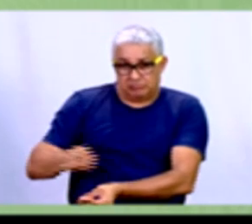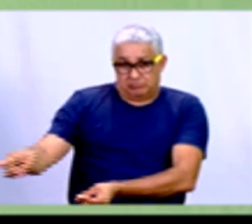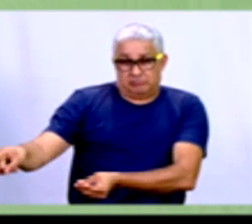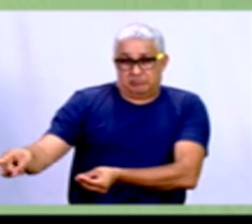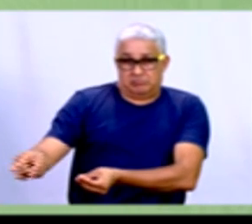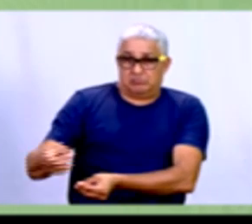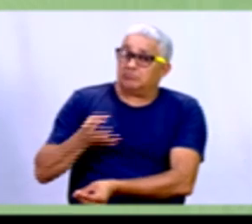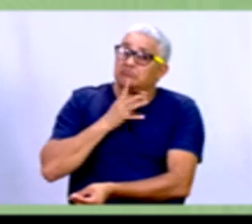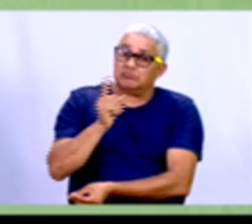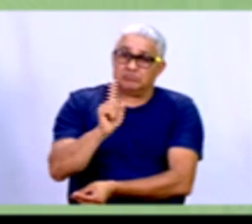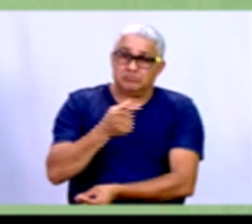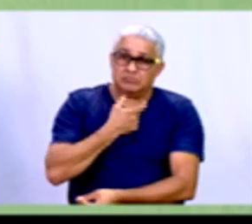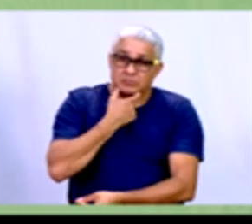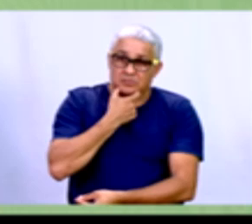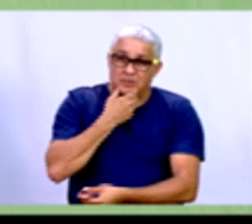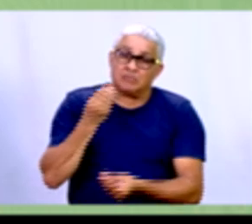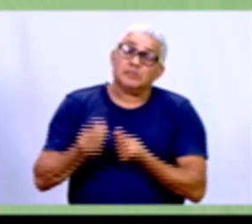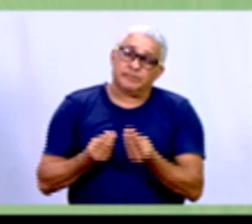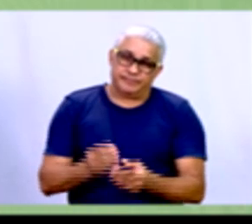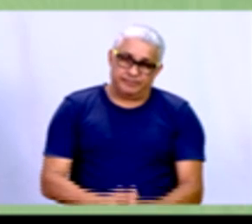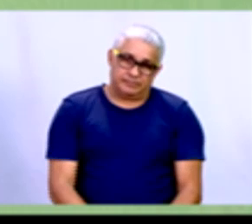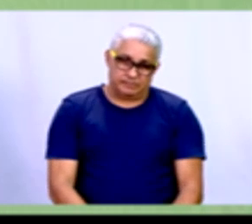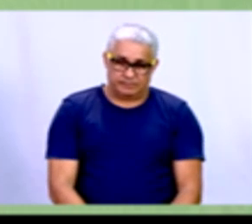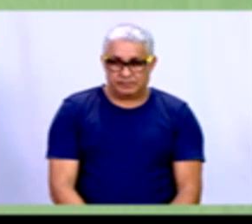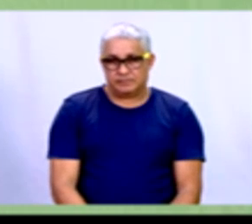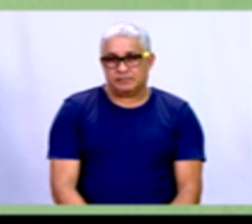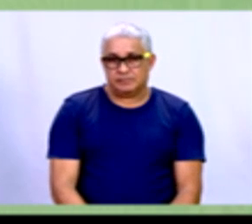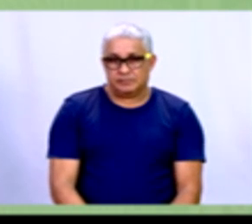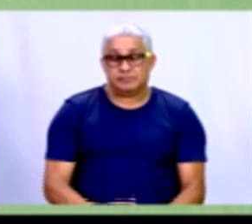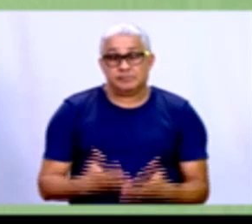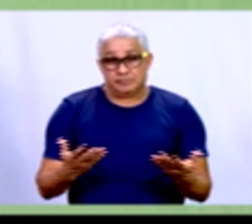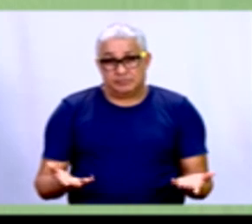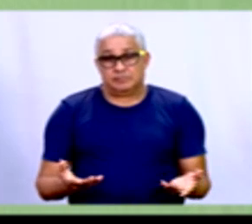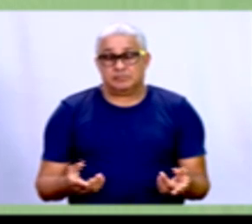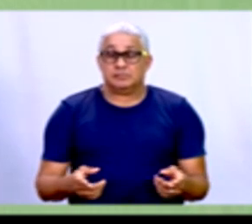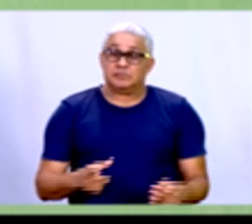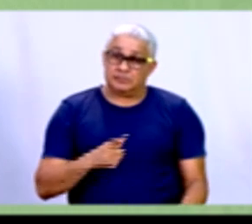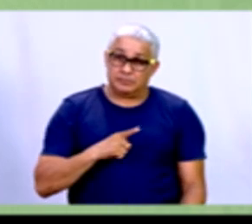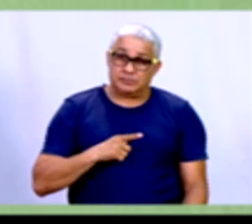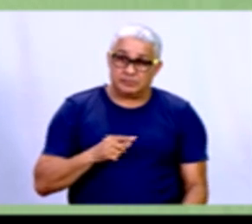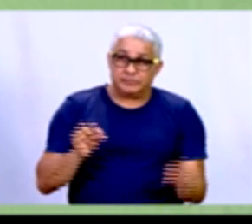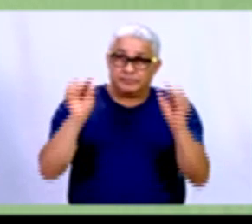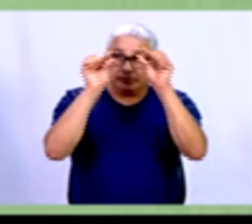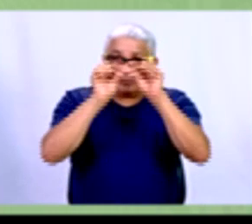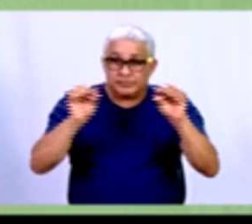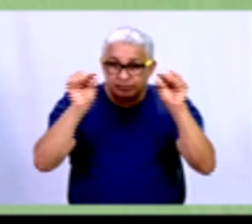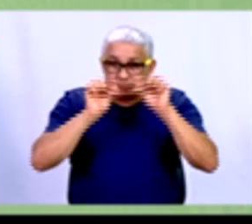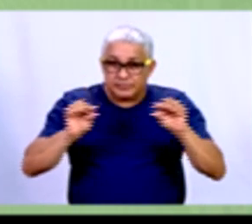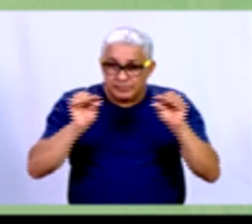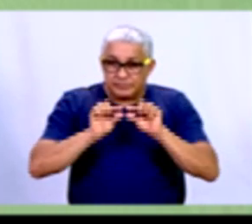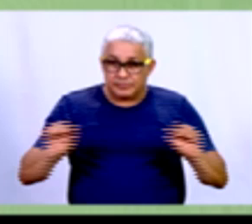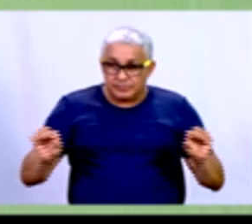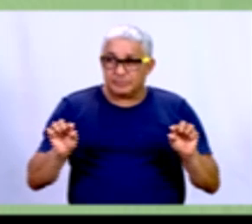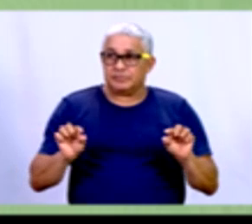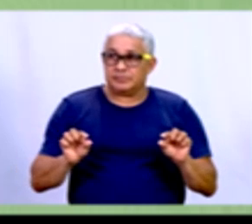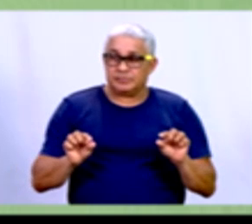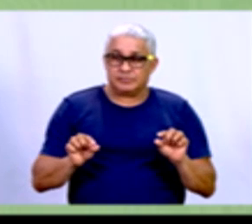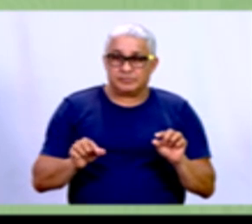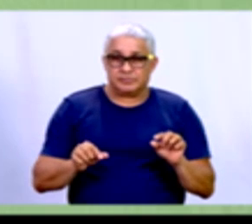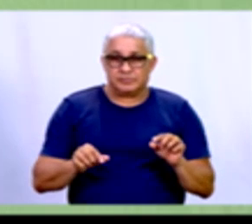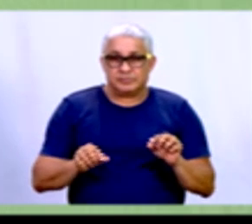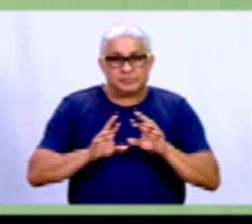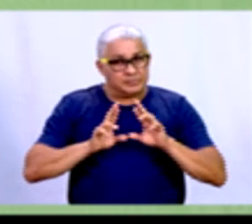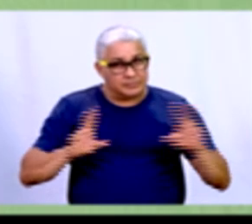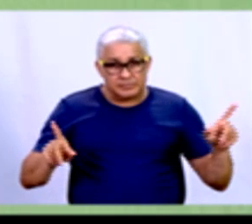saiba bem inglês, né? E aí eu tenho essa mensagem estranha que mesmo quando a gente traduz, a gente